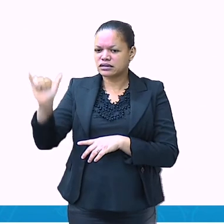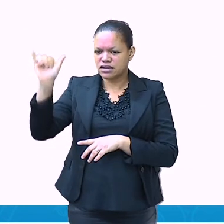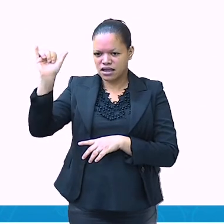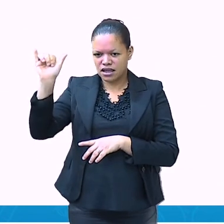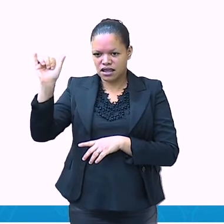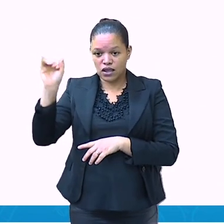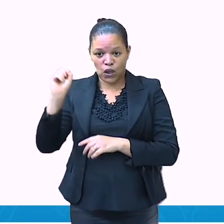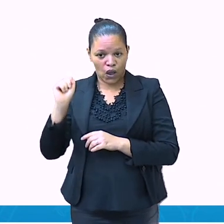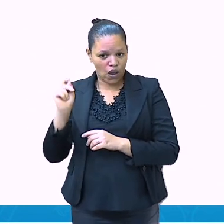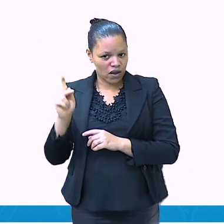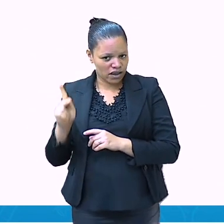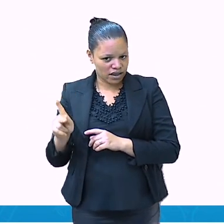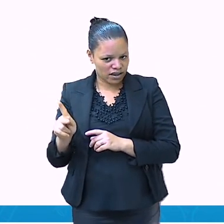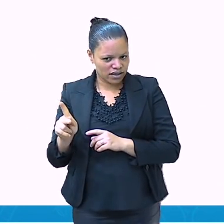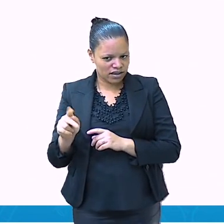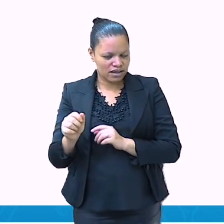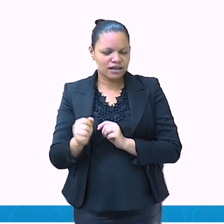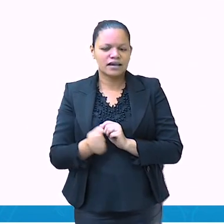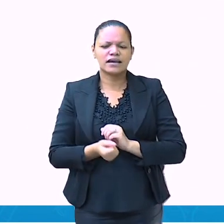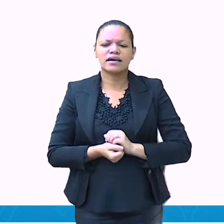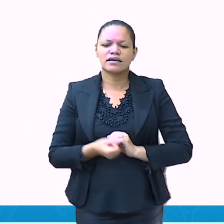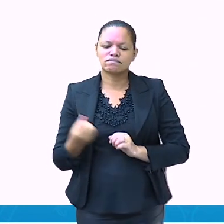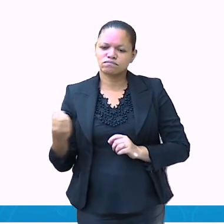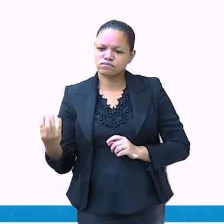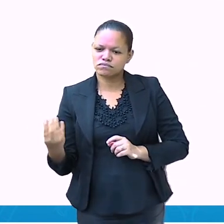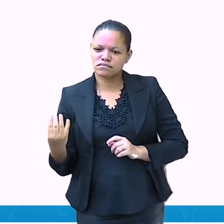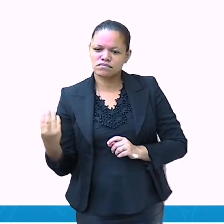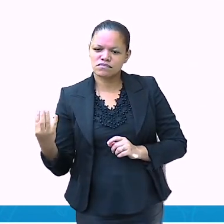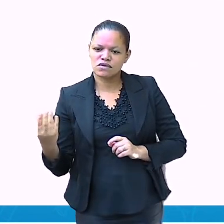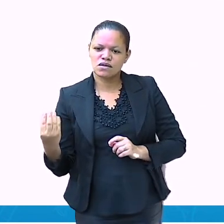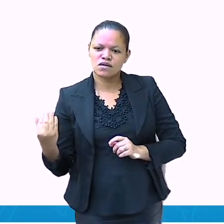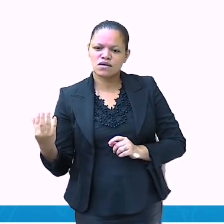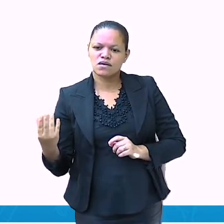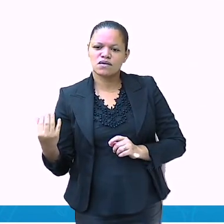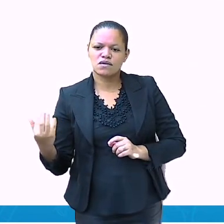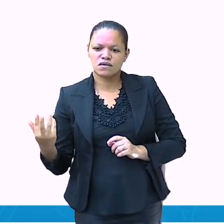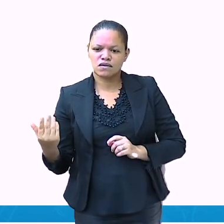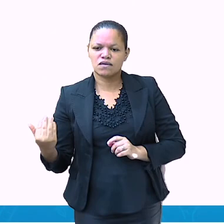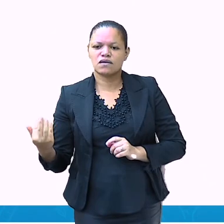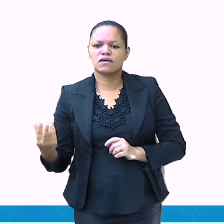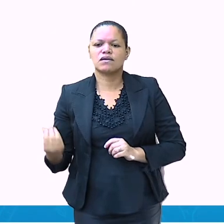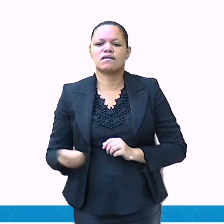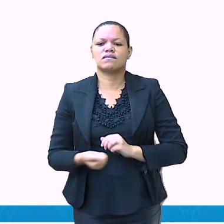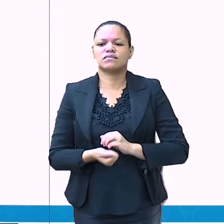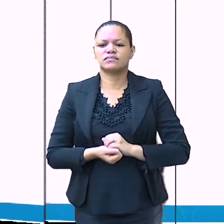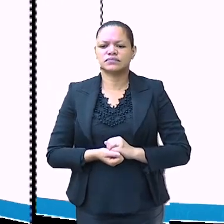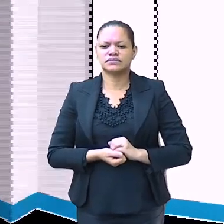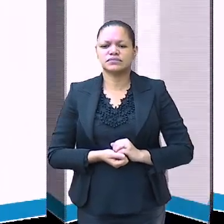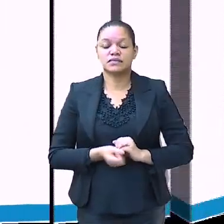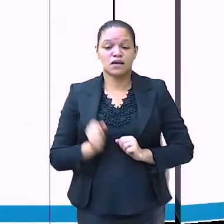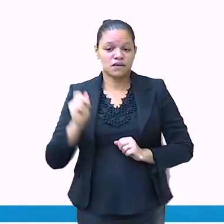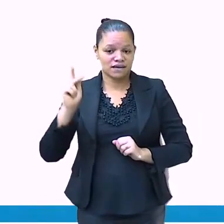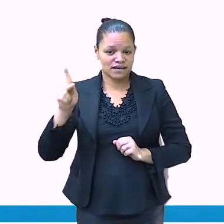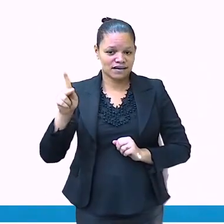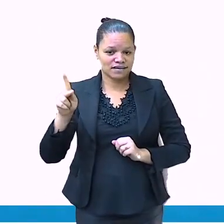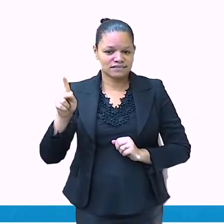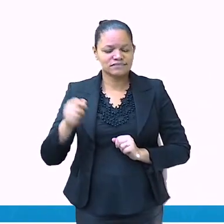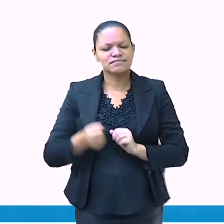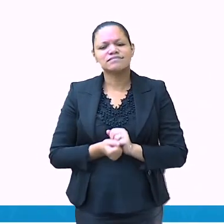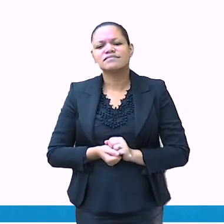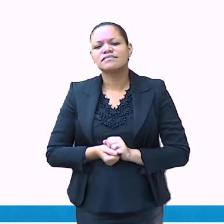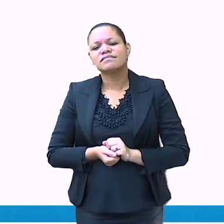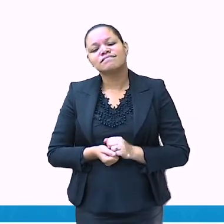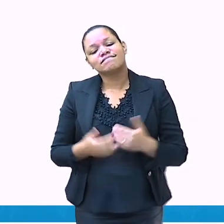que nós usaremos para were not, weren't, que é a forma do plural, ok? Espero que